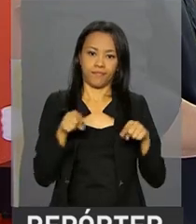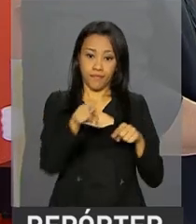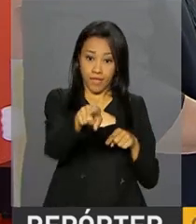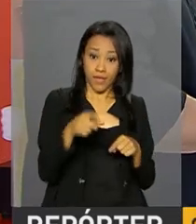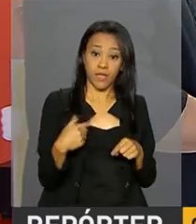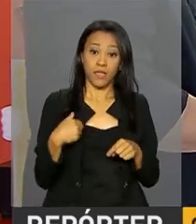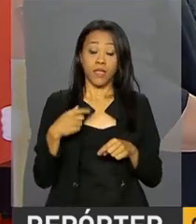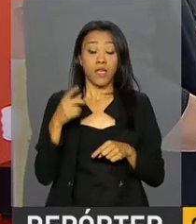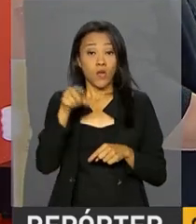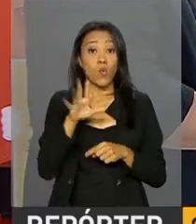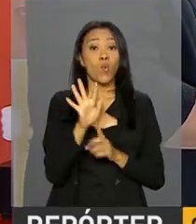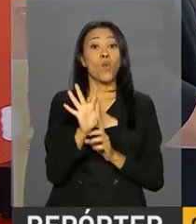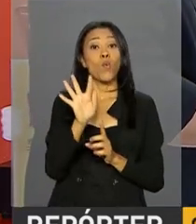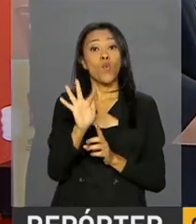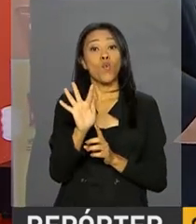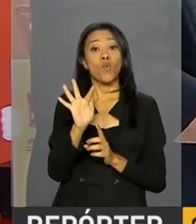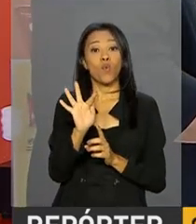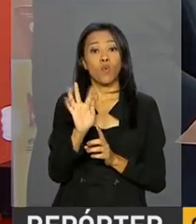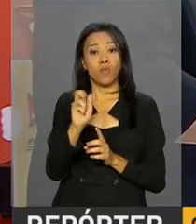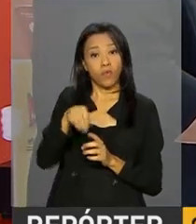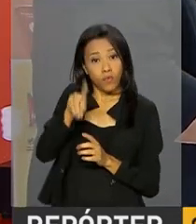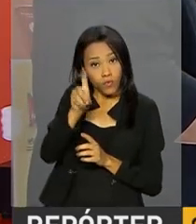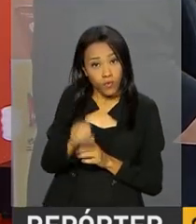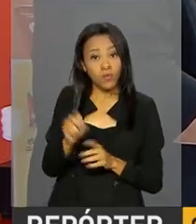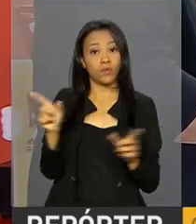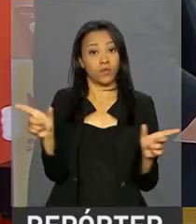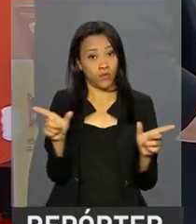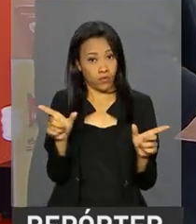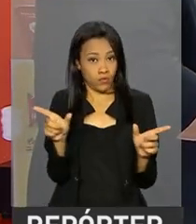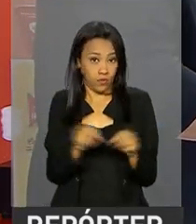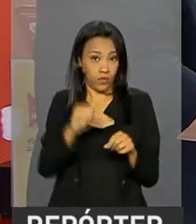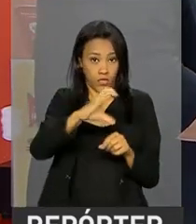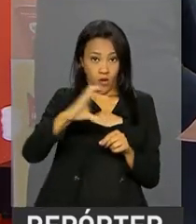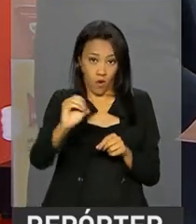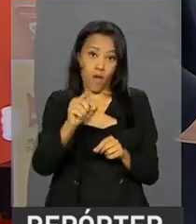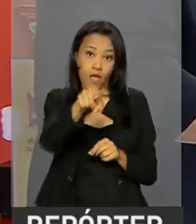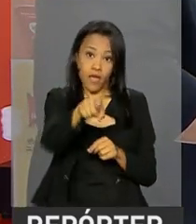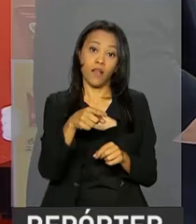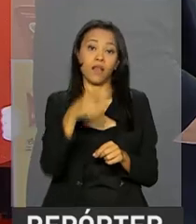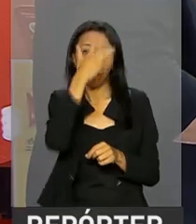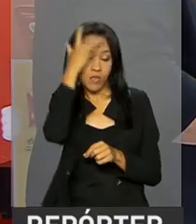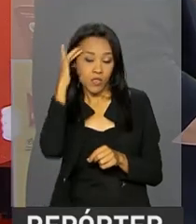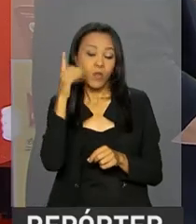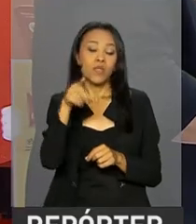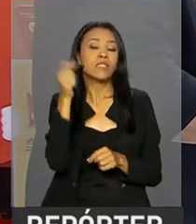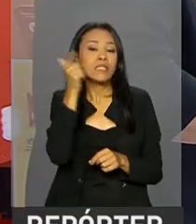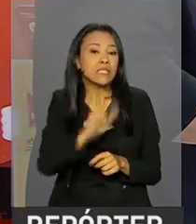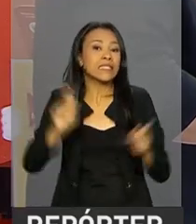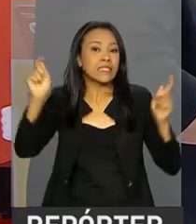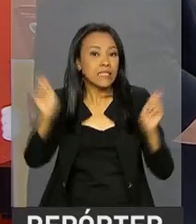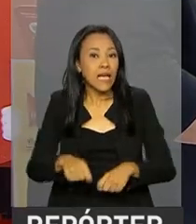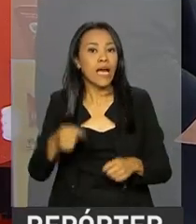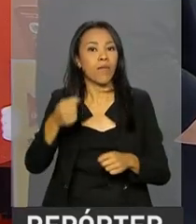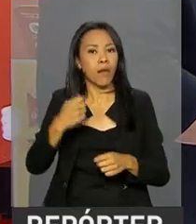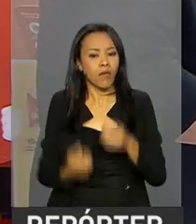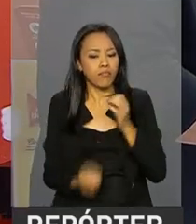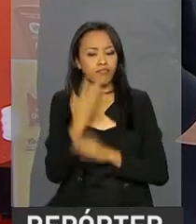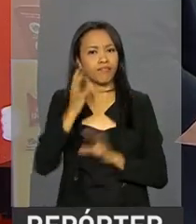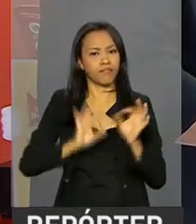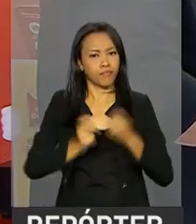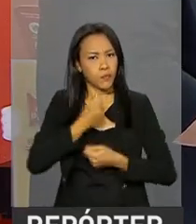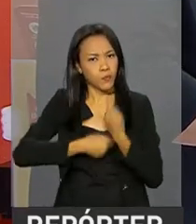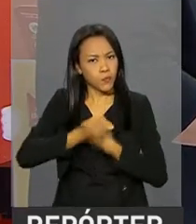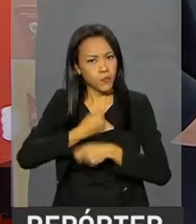de financiamento do centro-oeste empreendedores como Felipe tem a chance de investir no próprio negócio o fundo